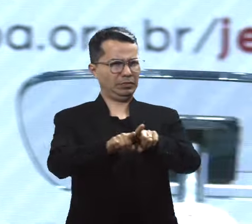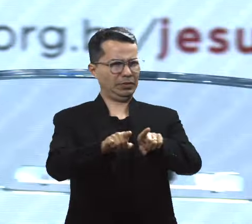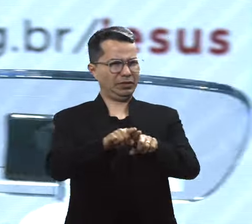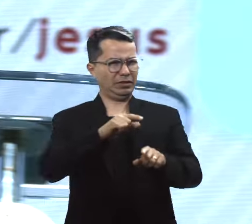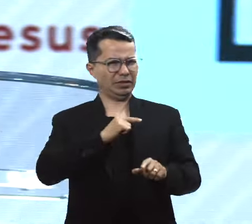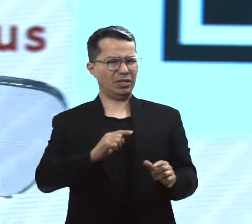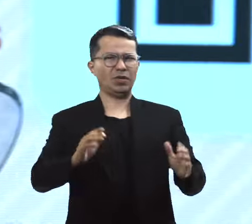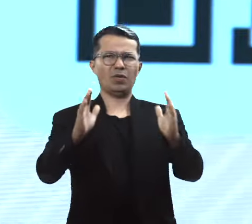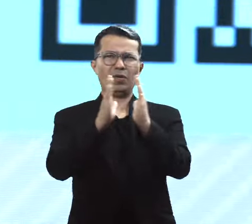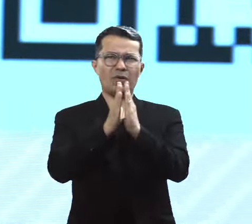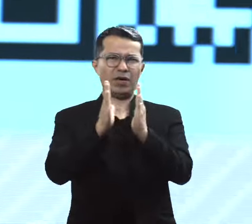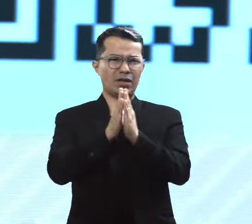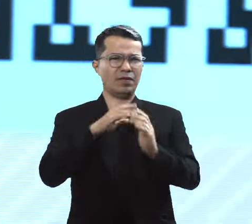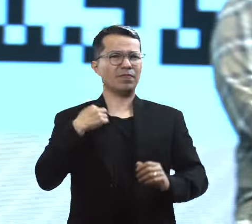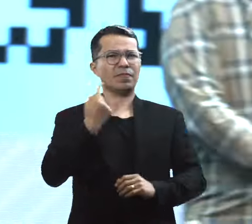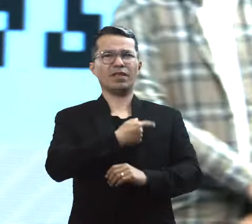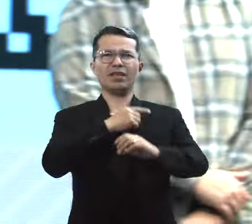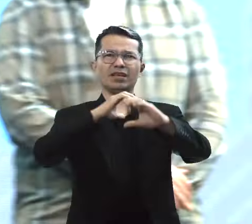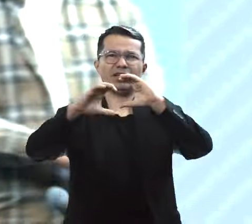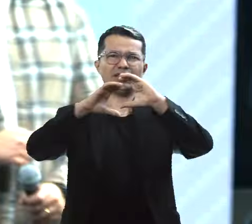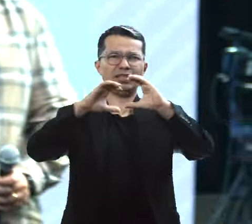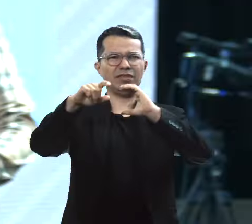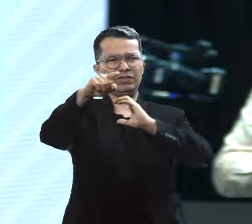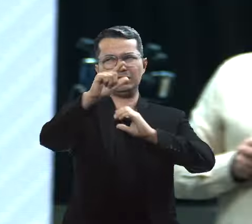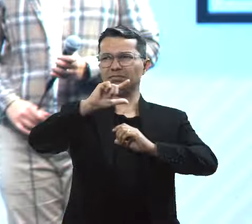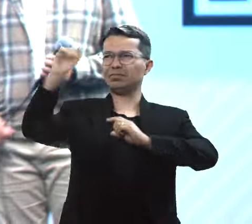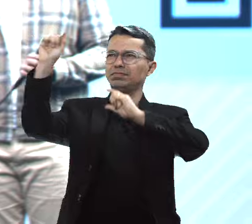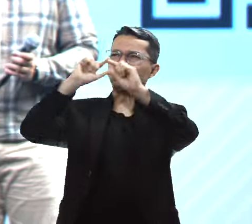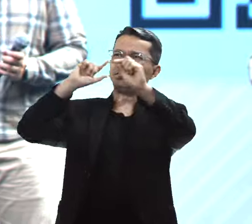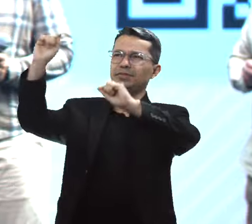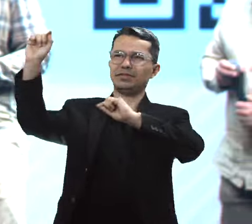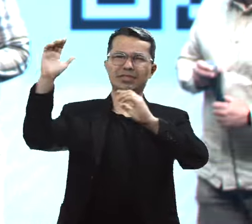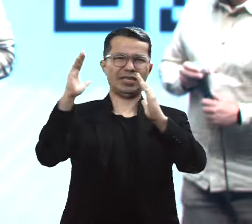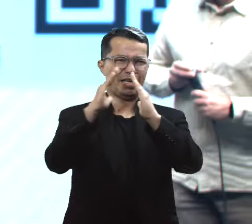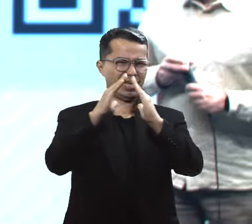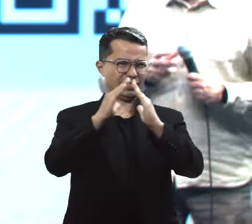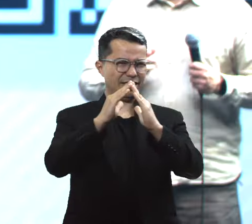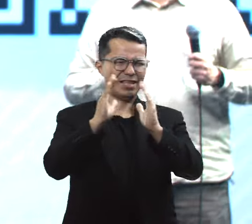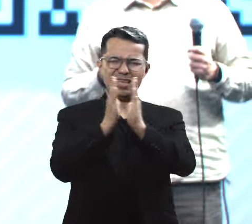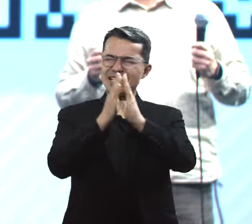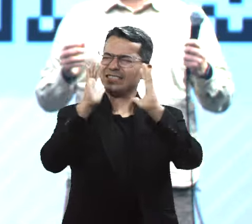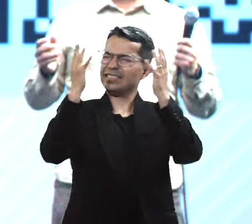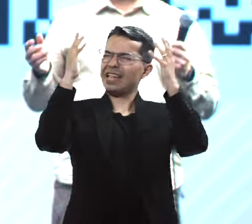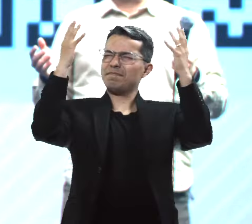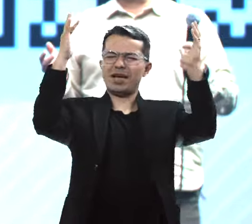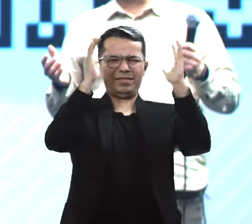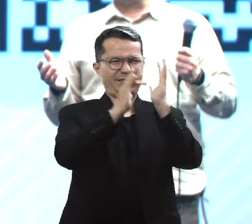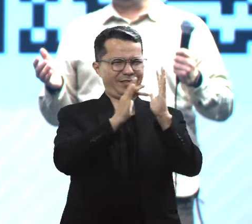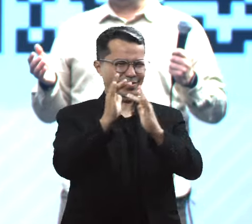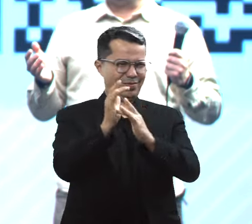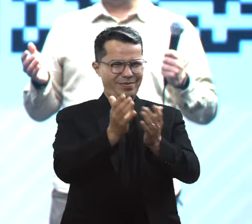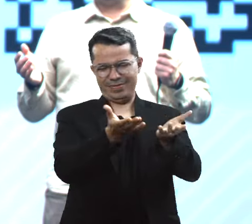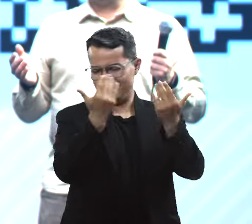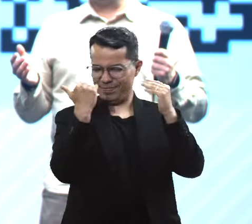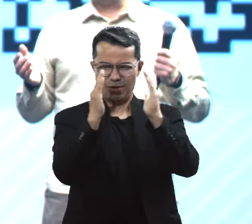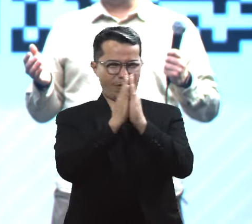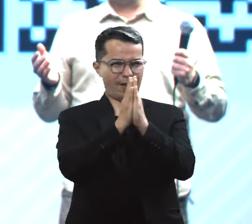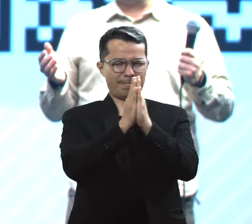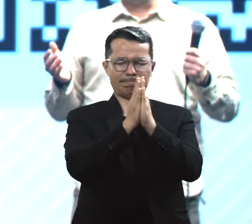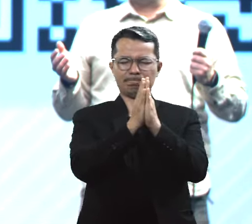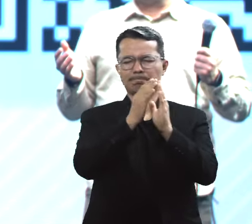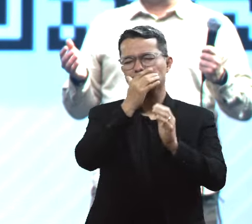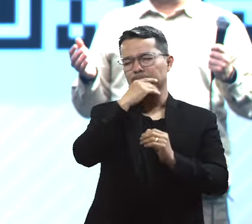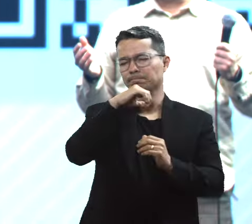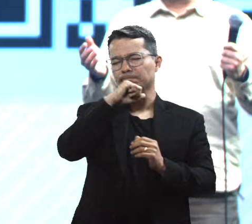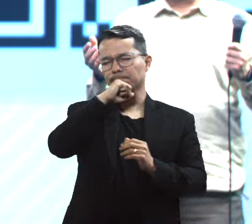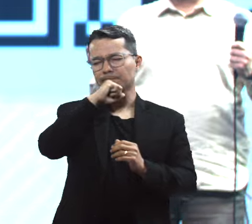enquanto cantamos, você sai celebrando a Jesus. Pai, obrigado pela palavra que ouvimos hoje, que ela